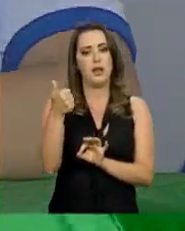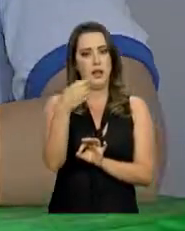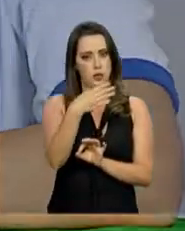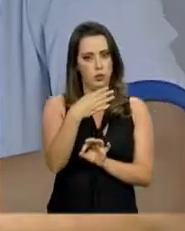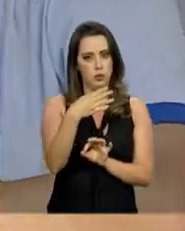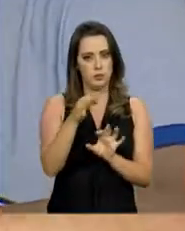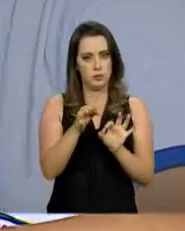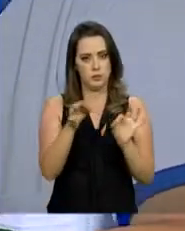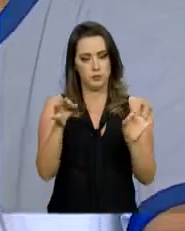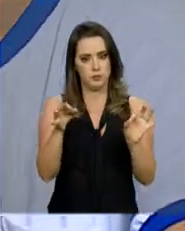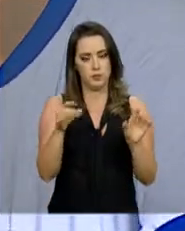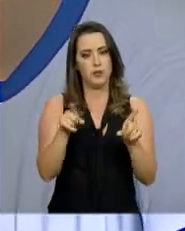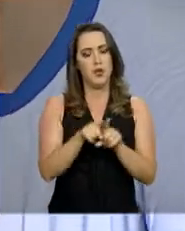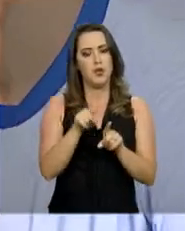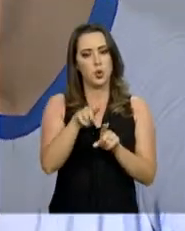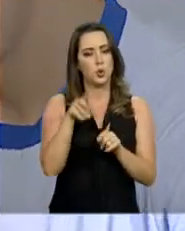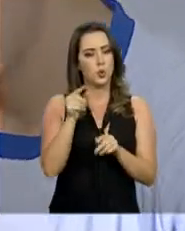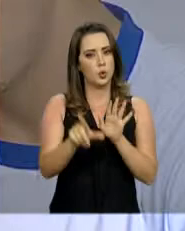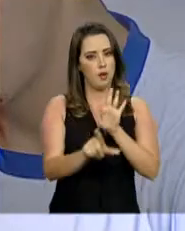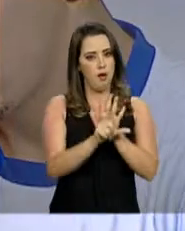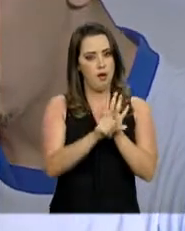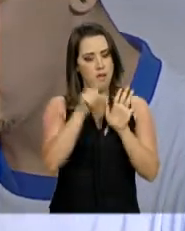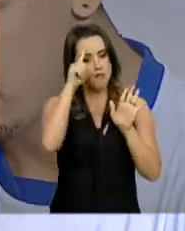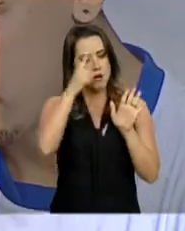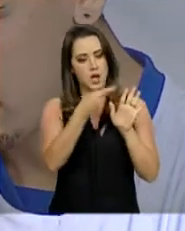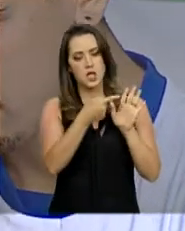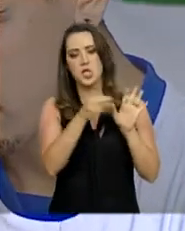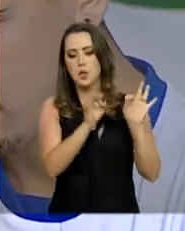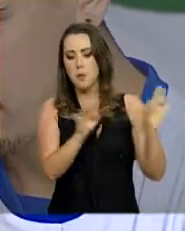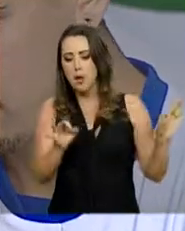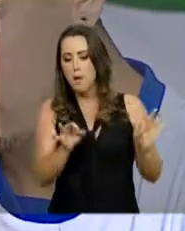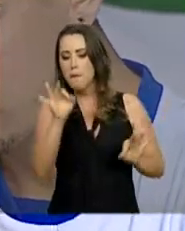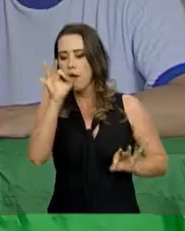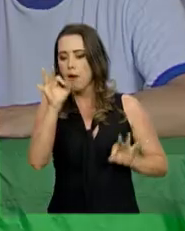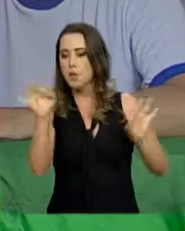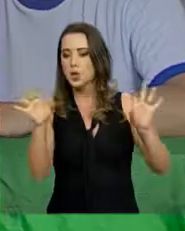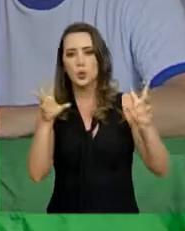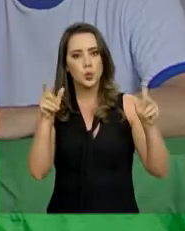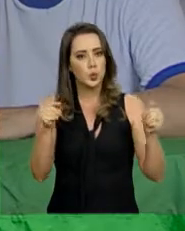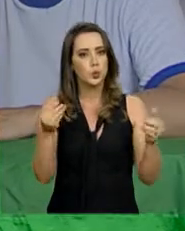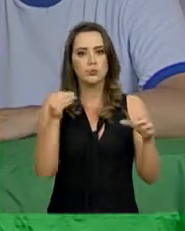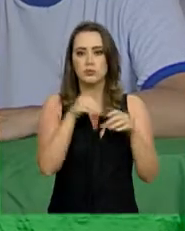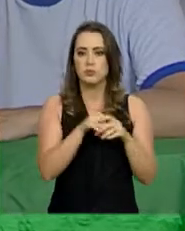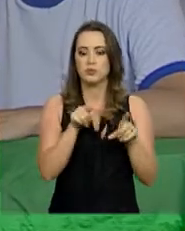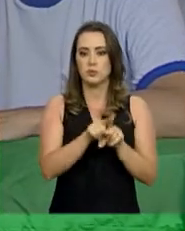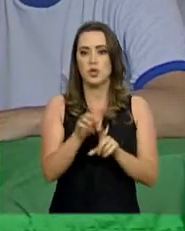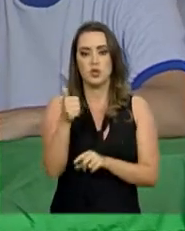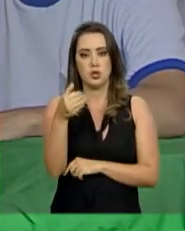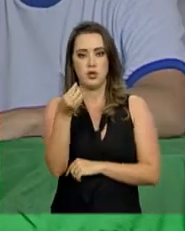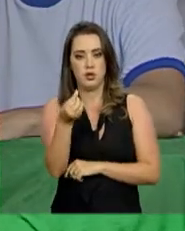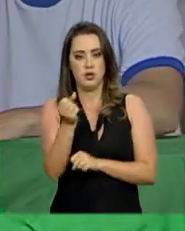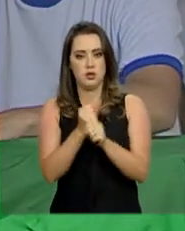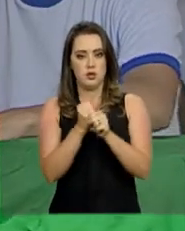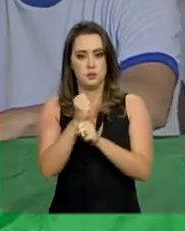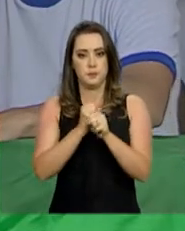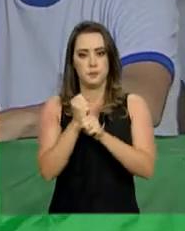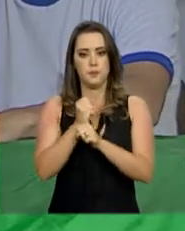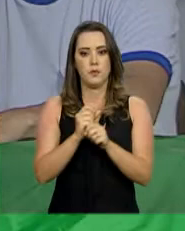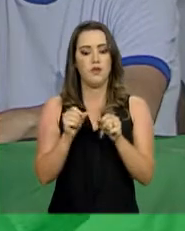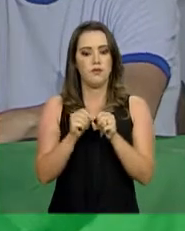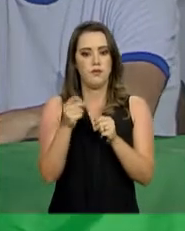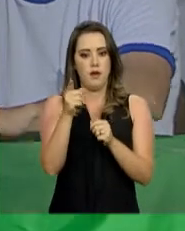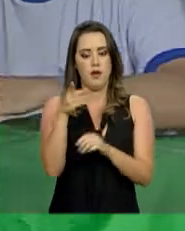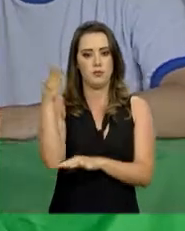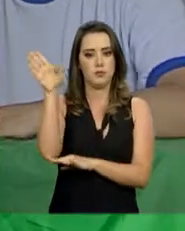definidas em lei e na cabeça do dono da fábrica, o empresário Eri, que há 16 anos confeccionou o modelo que